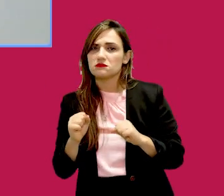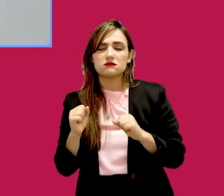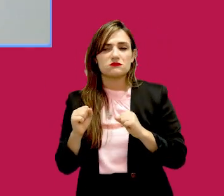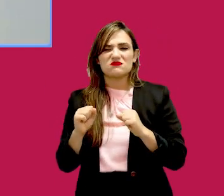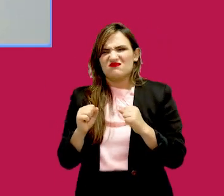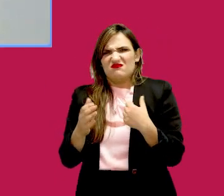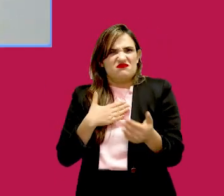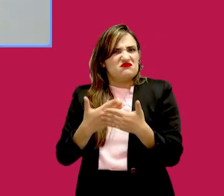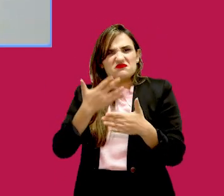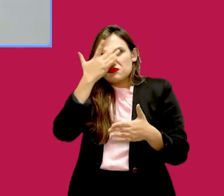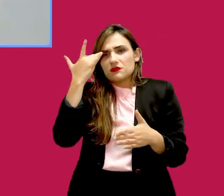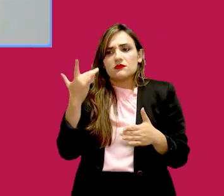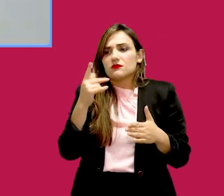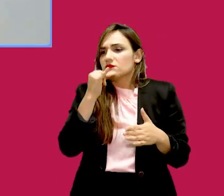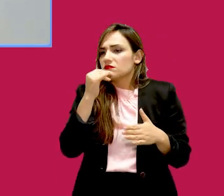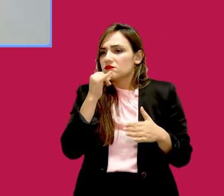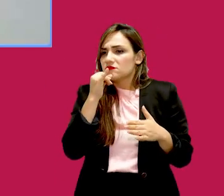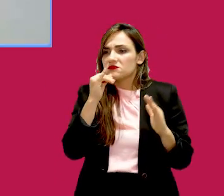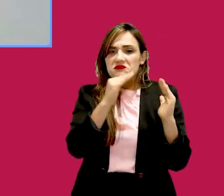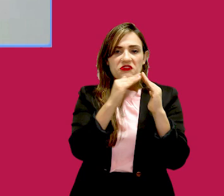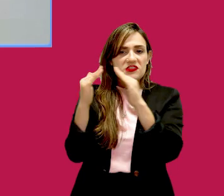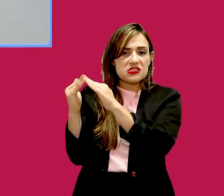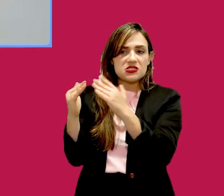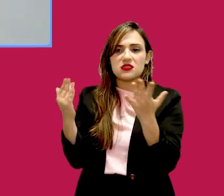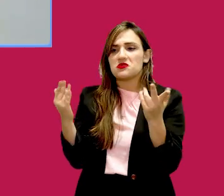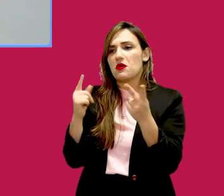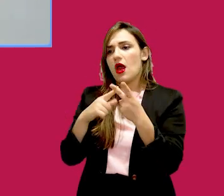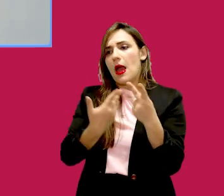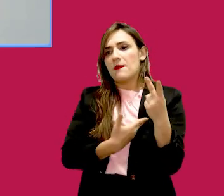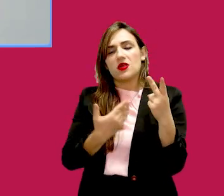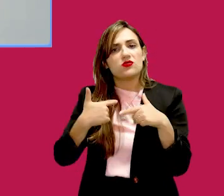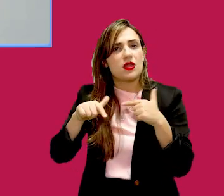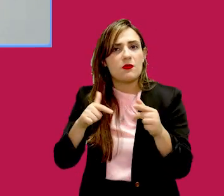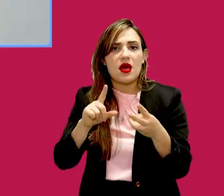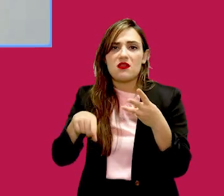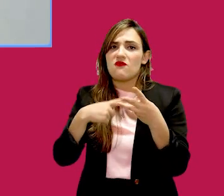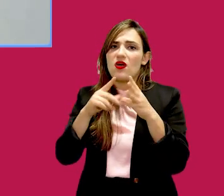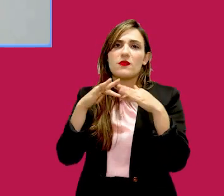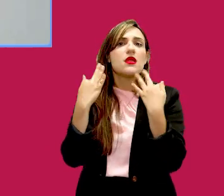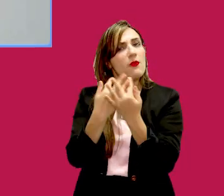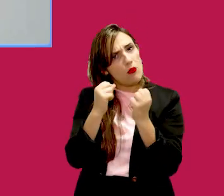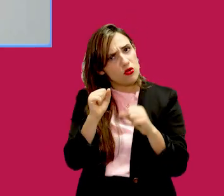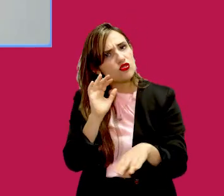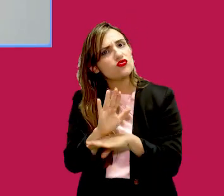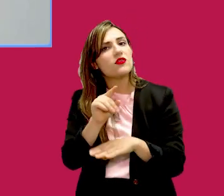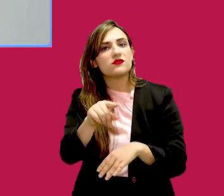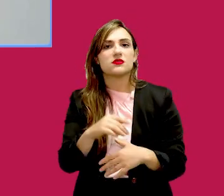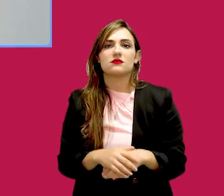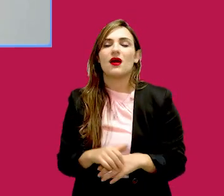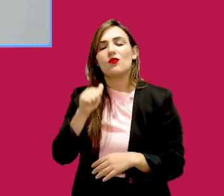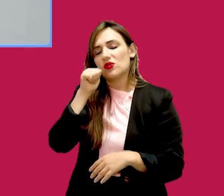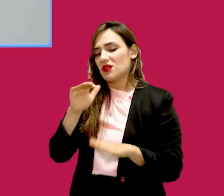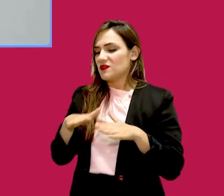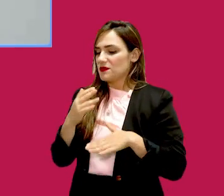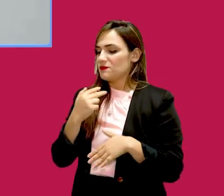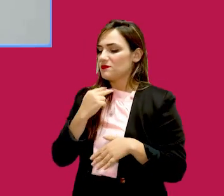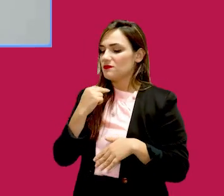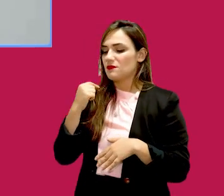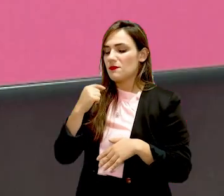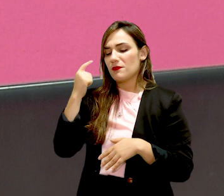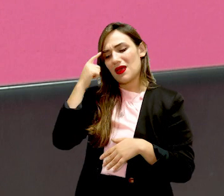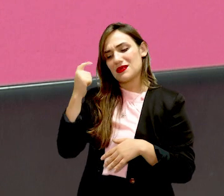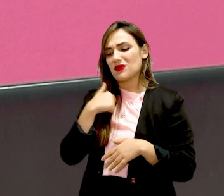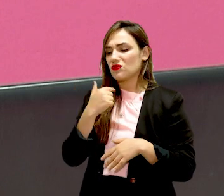ajuda pode vir do colega de trabalho, essa ajuda pode vir dos seus familiares. Pense que você não está